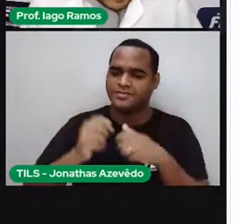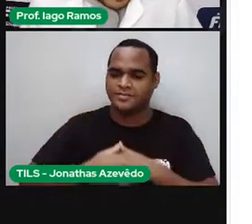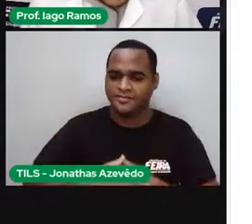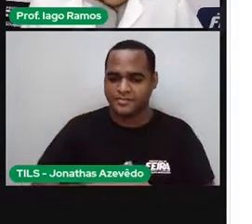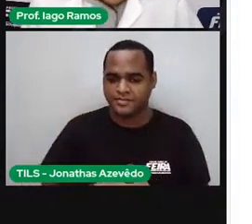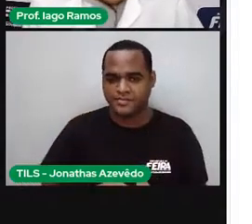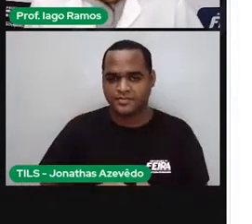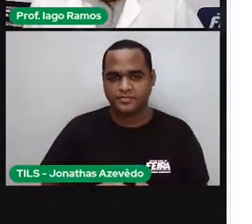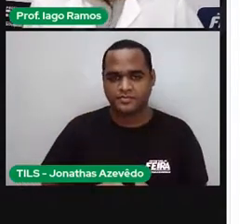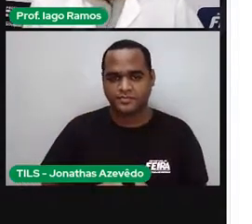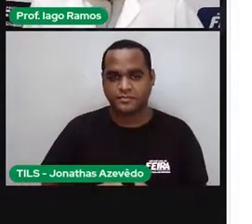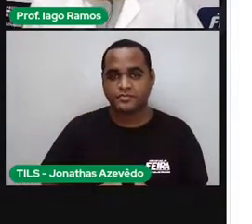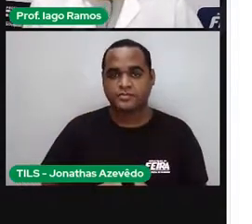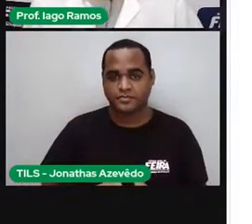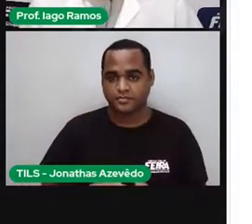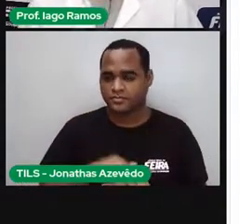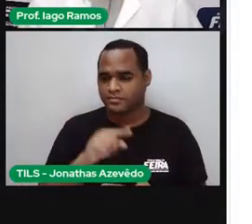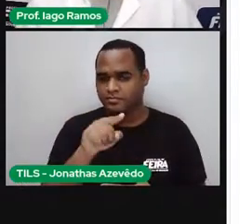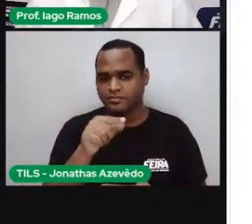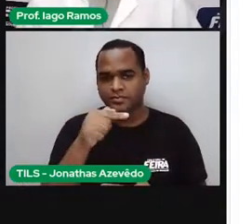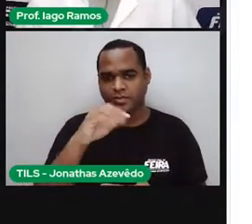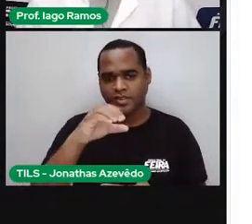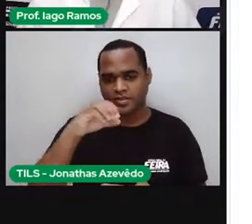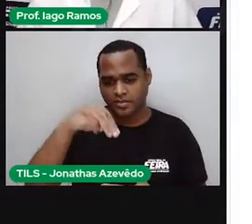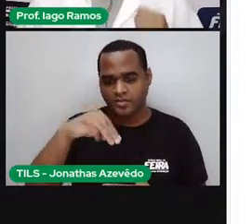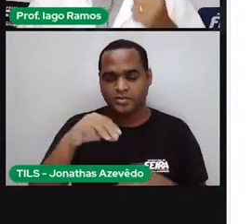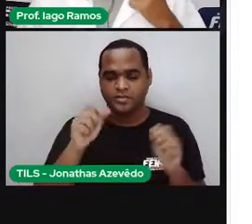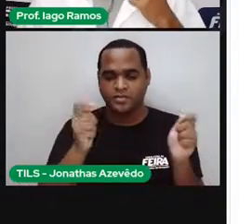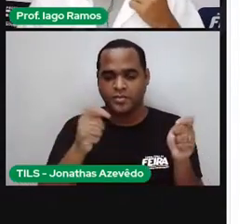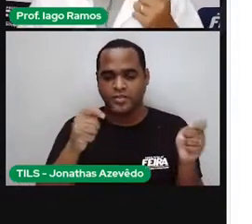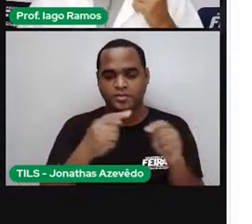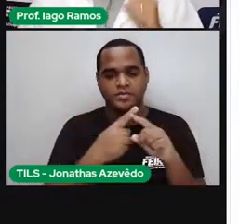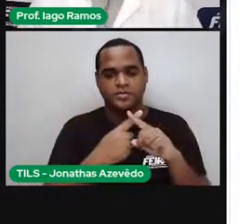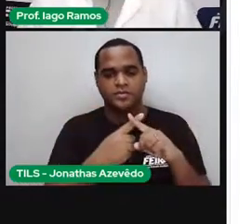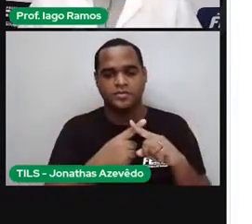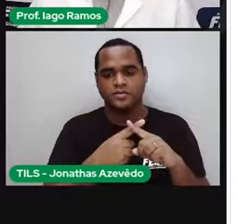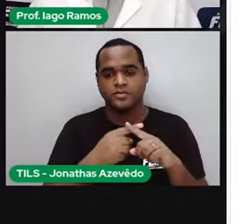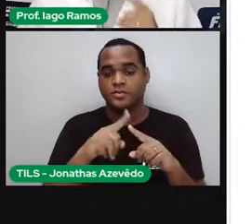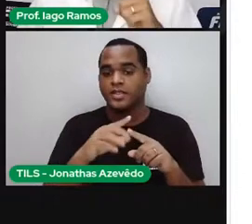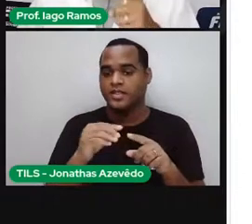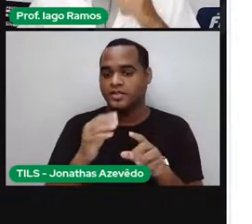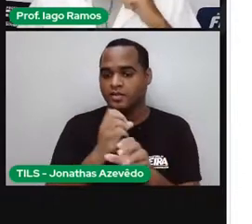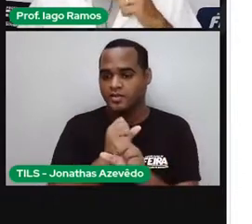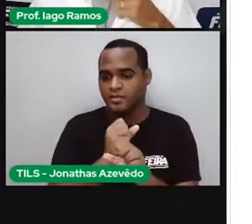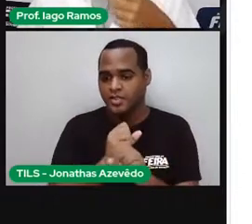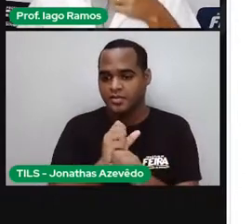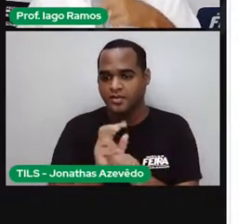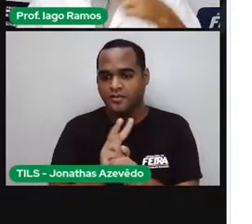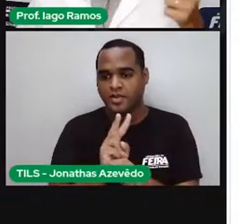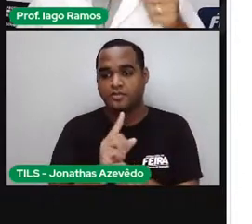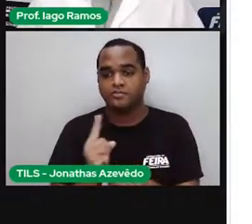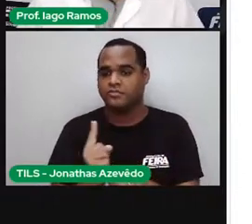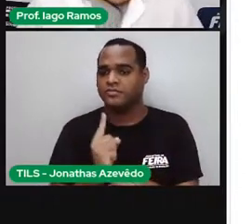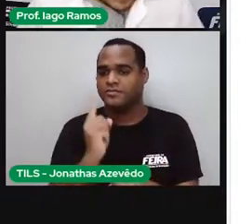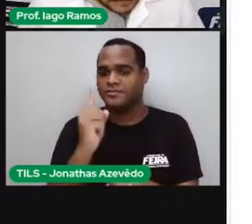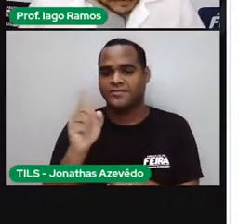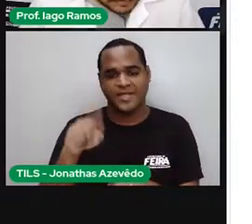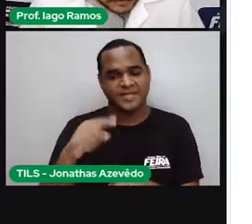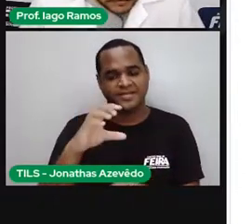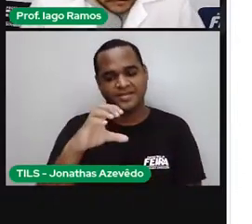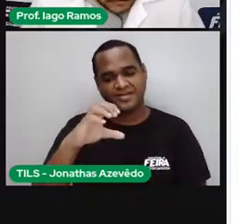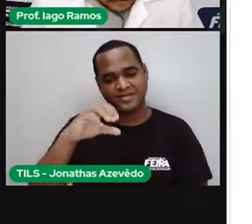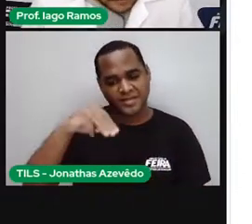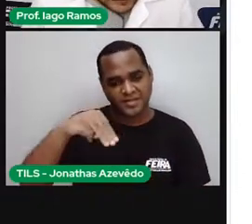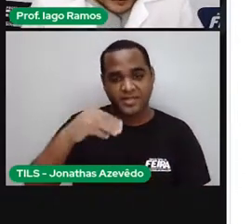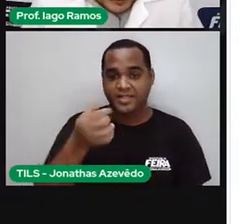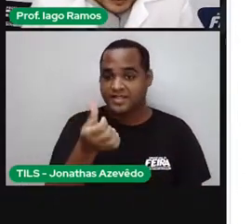ó e Vai Multiplicar pelo valor da altura aqui naquele casamento é seis